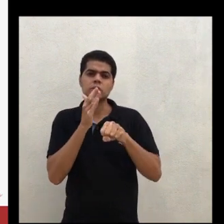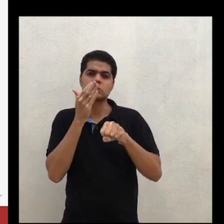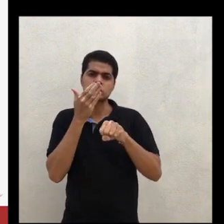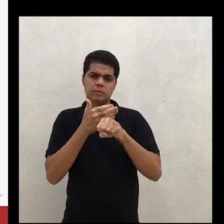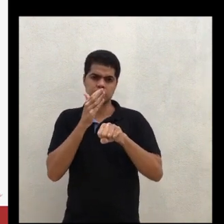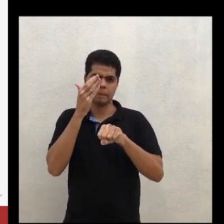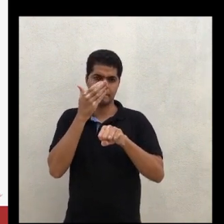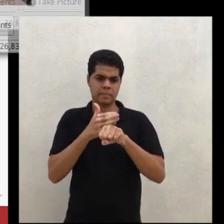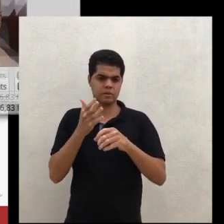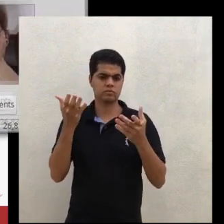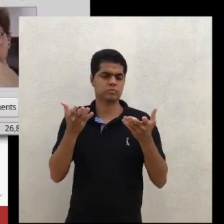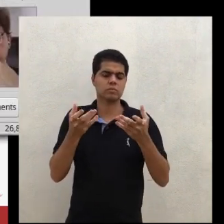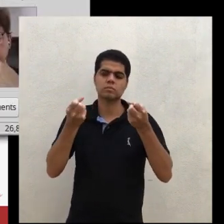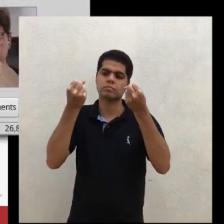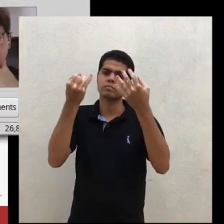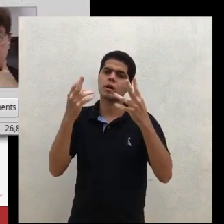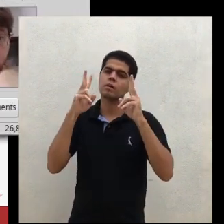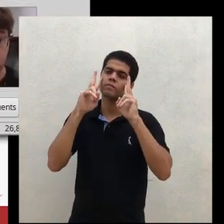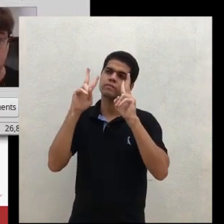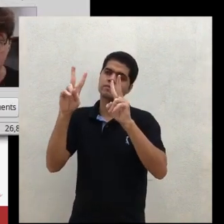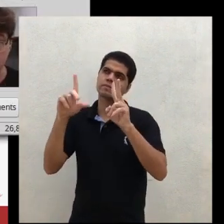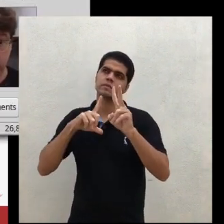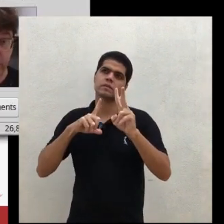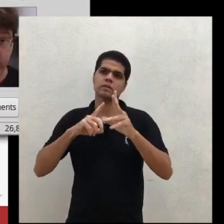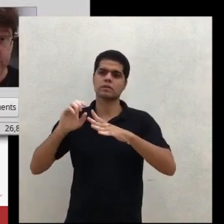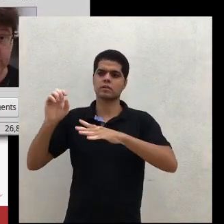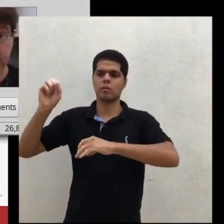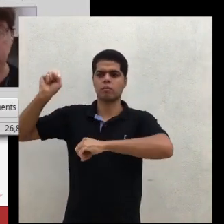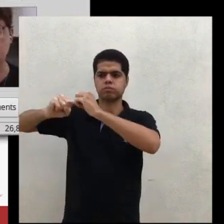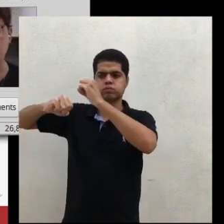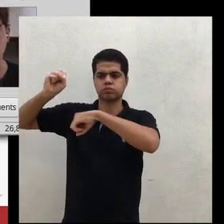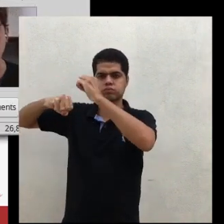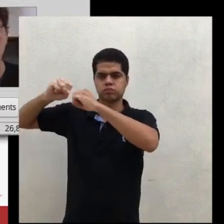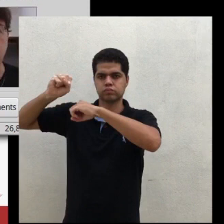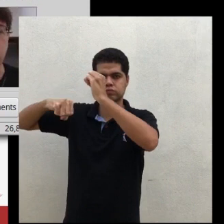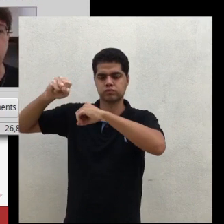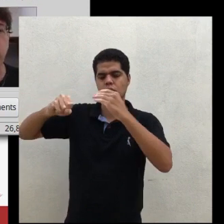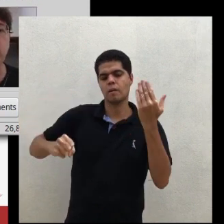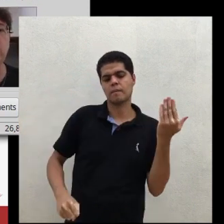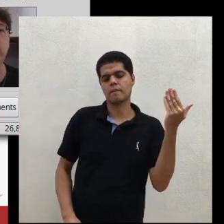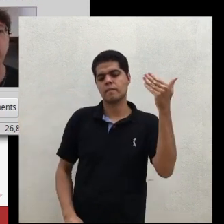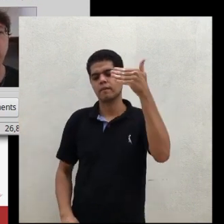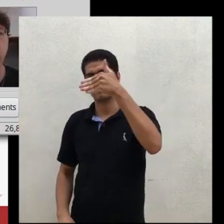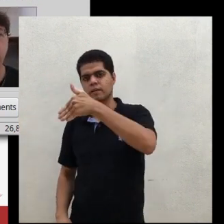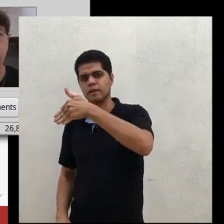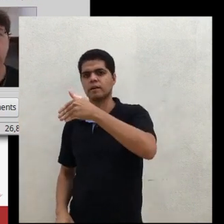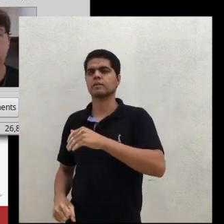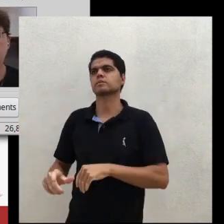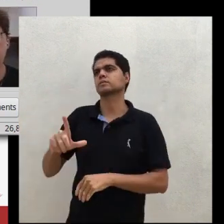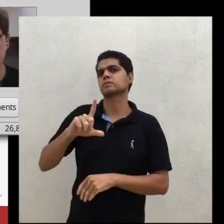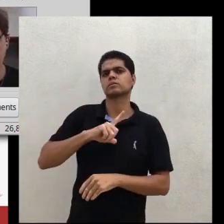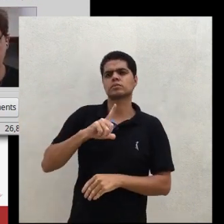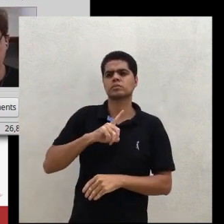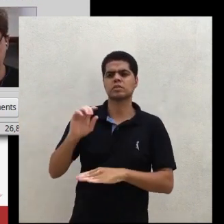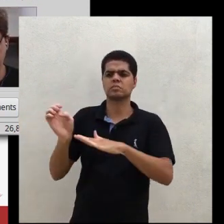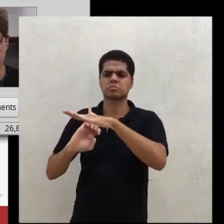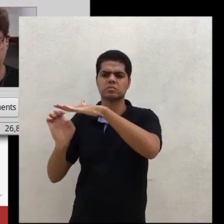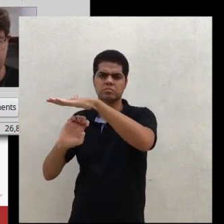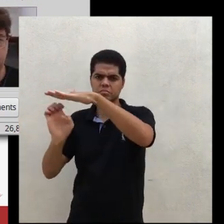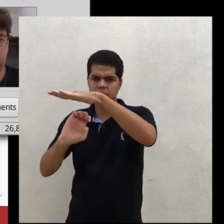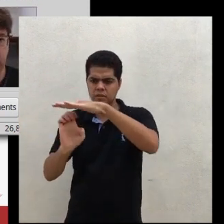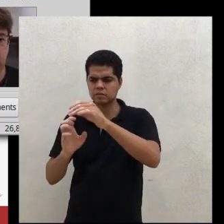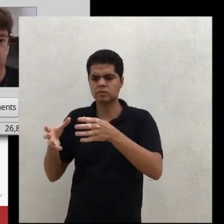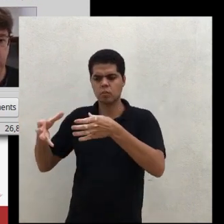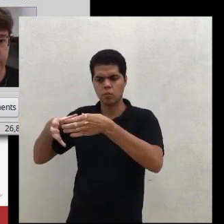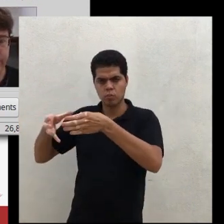né? Você tem lá uma empresa de recursos, você tem um setor de recursos humanos, e aí o chefe fala para